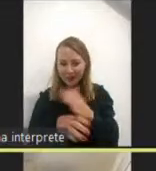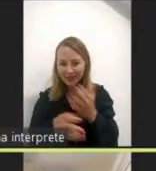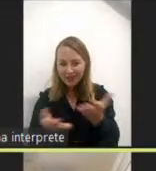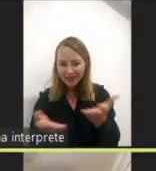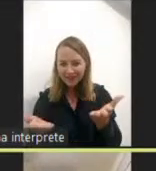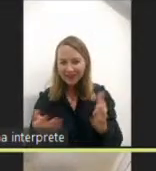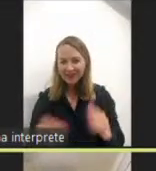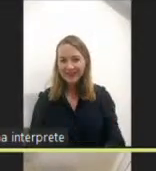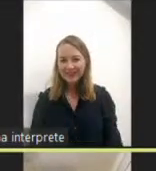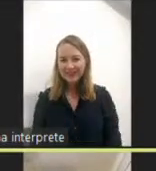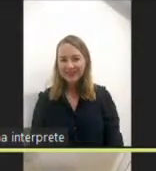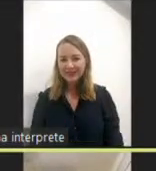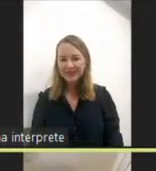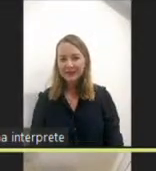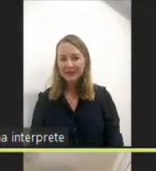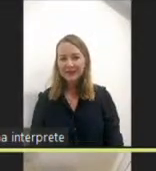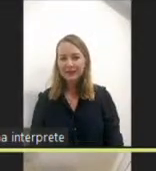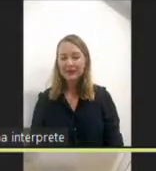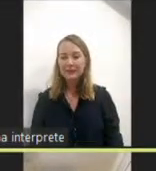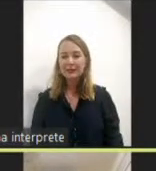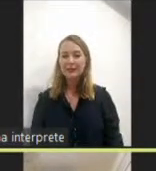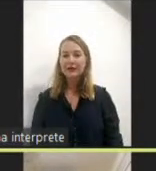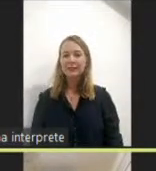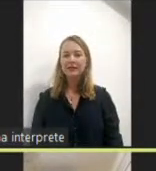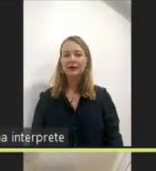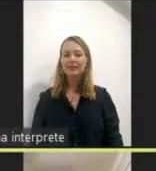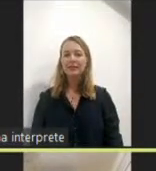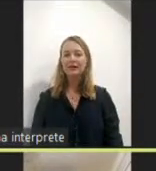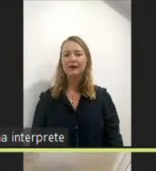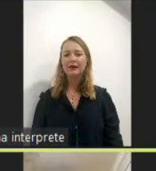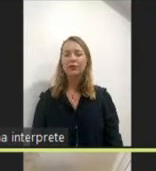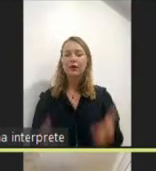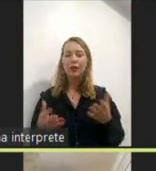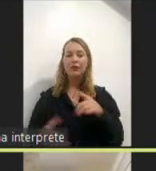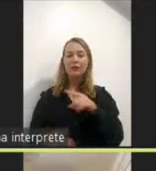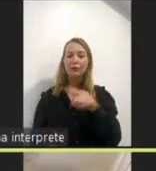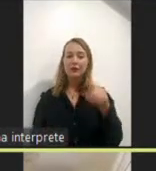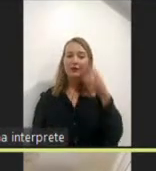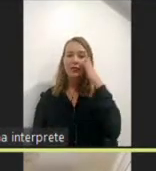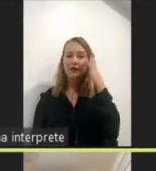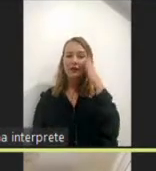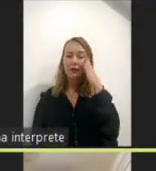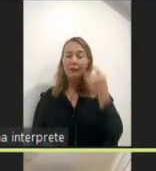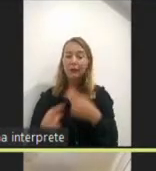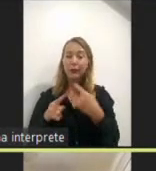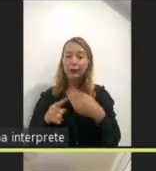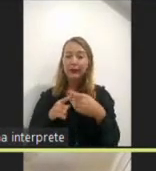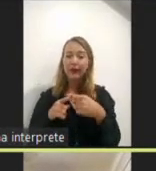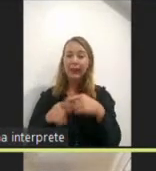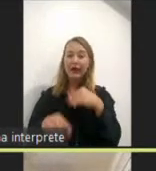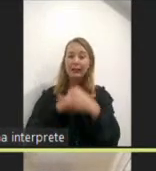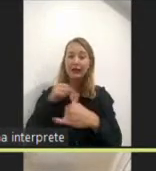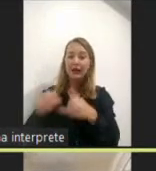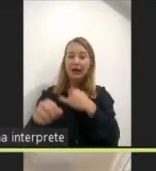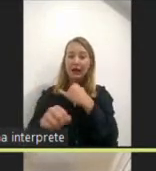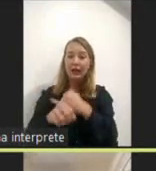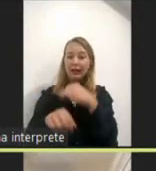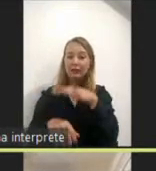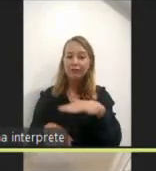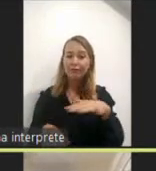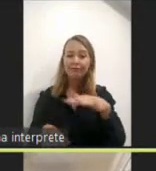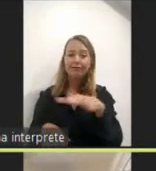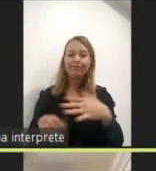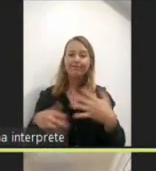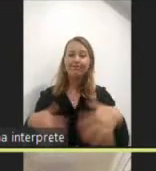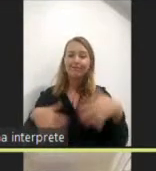Gente, contar com a compreensão de todos, porque o ambiente virtual realmente é muito